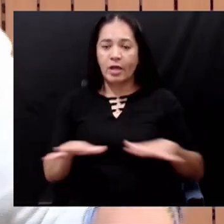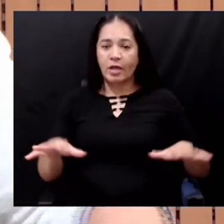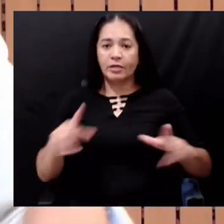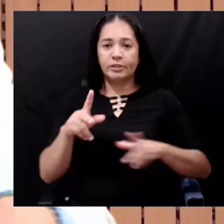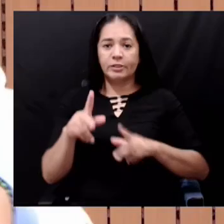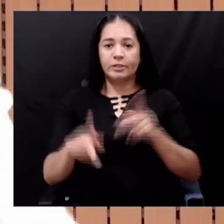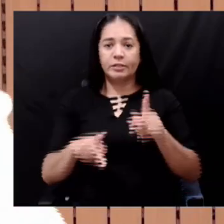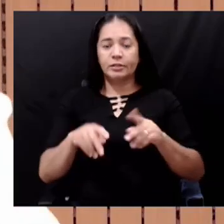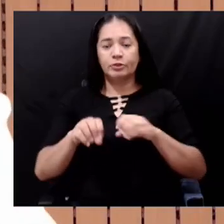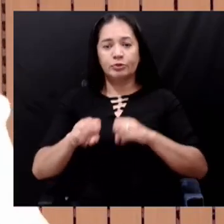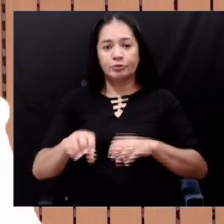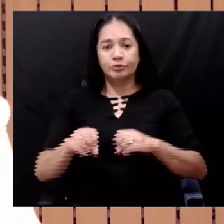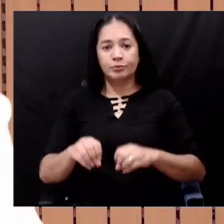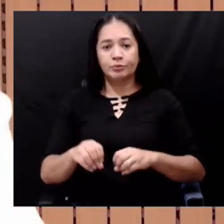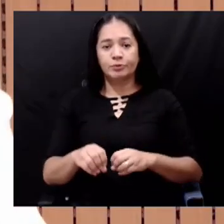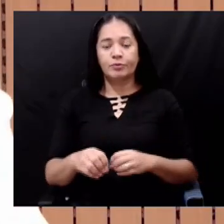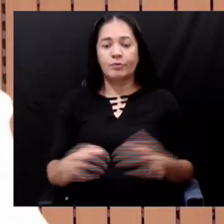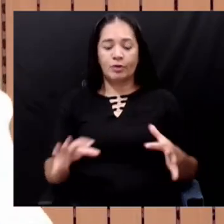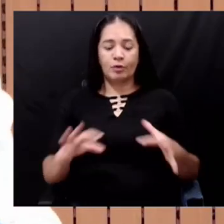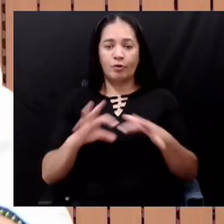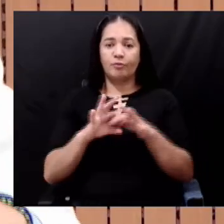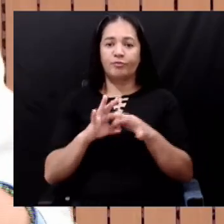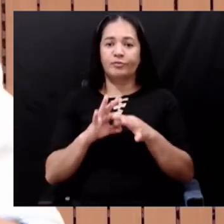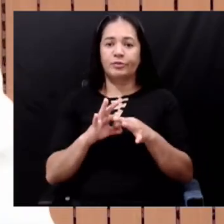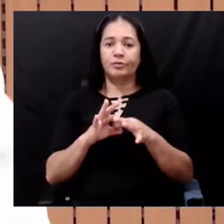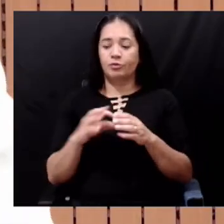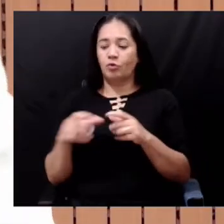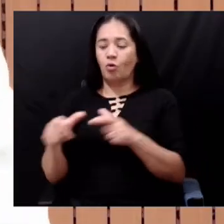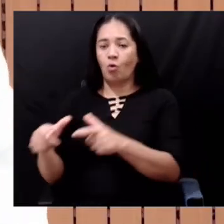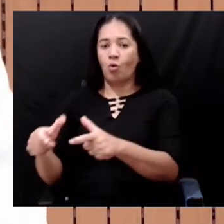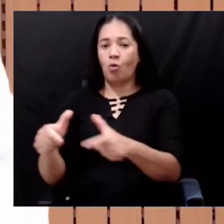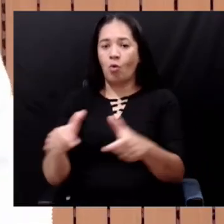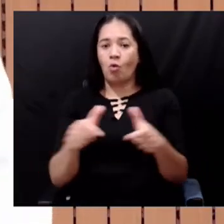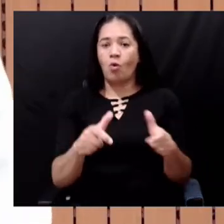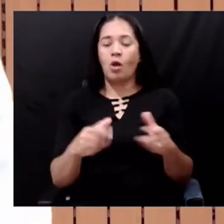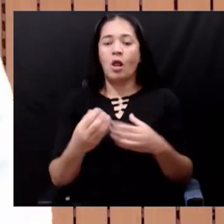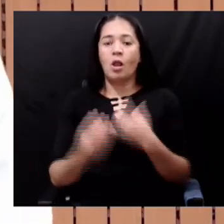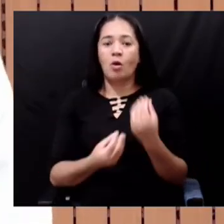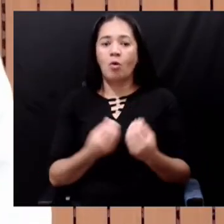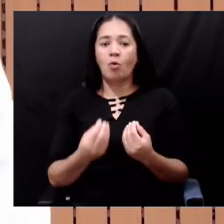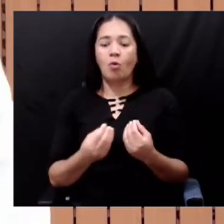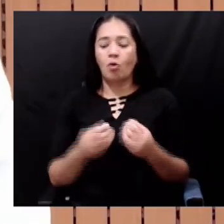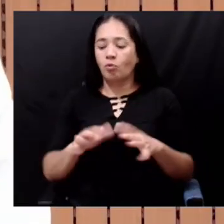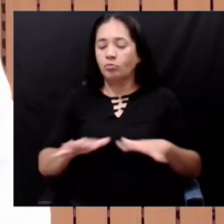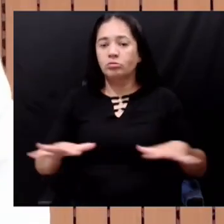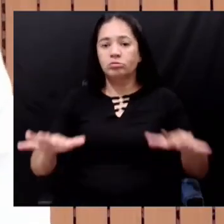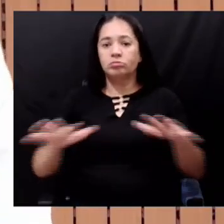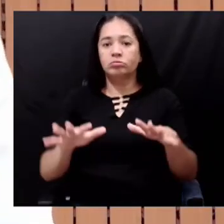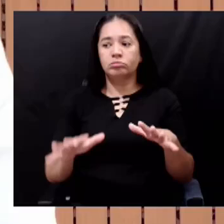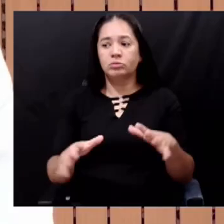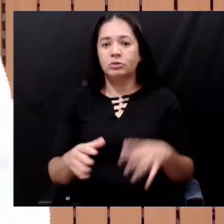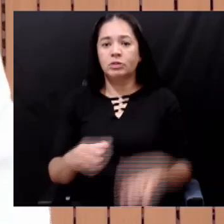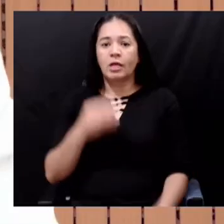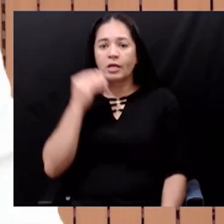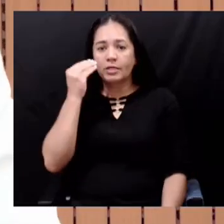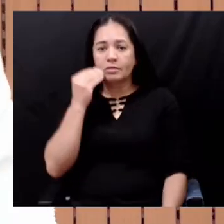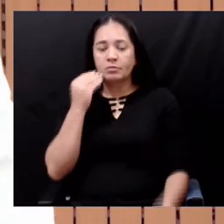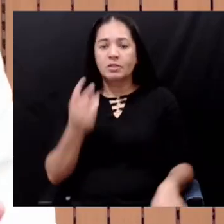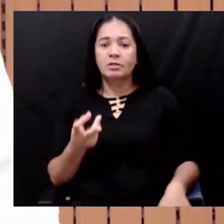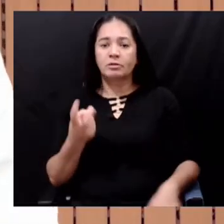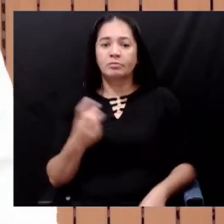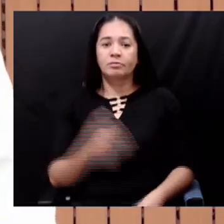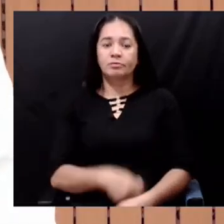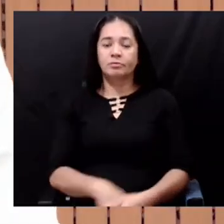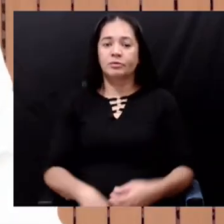território, o vínculo com o território. De que maneira o território reconhece essa experiência como uma experiência de educação popular,